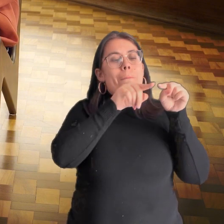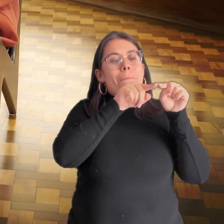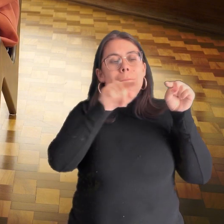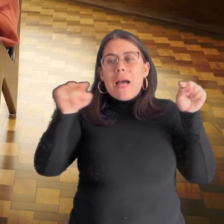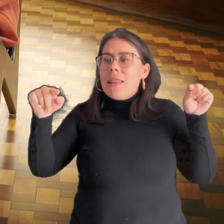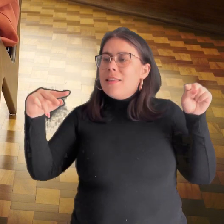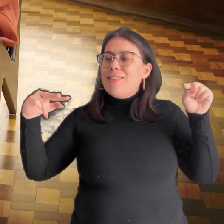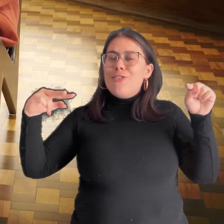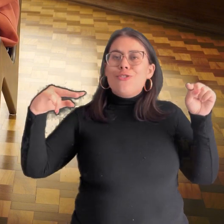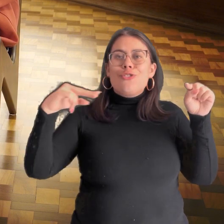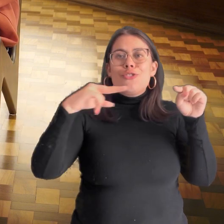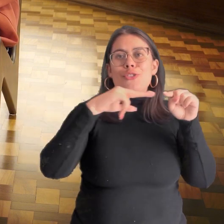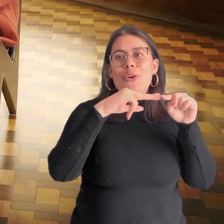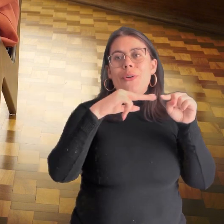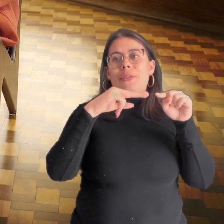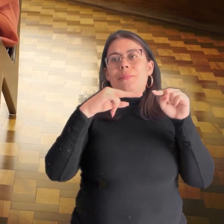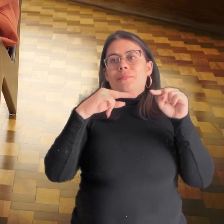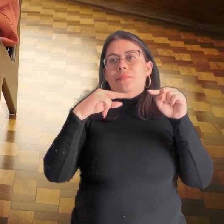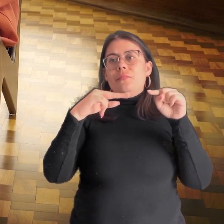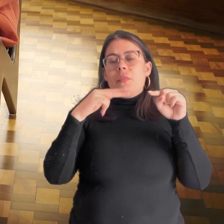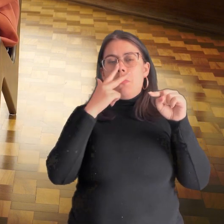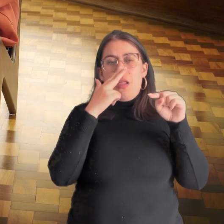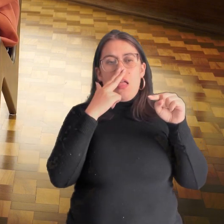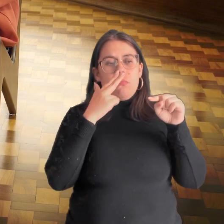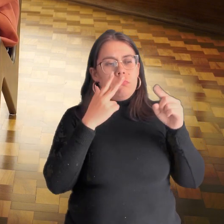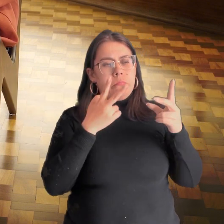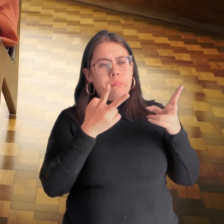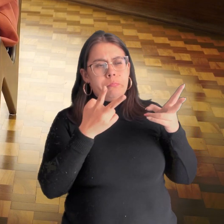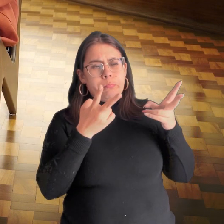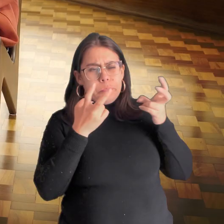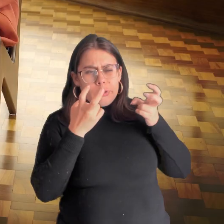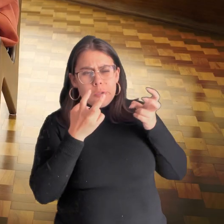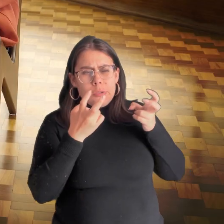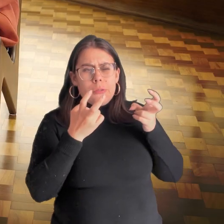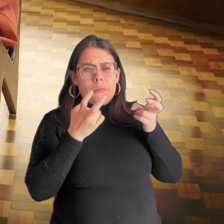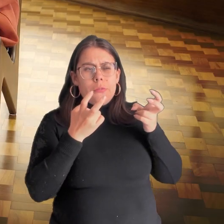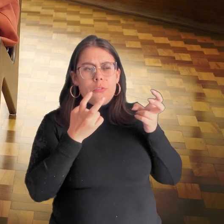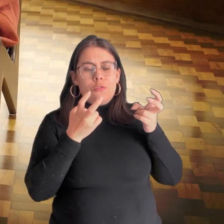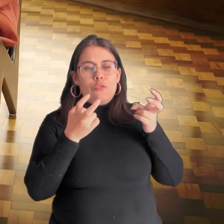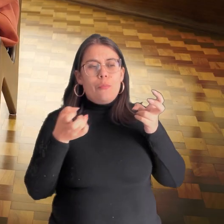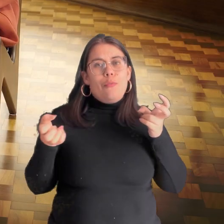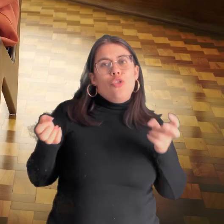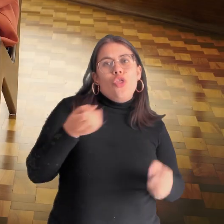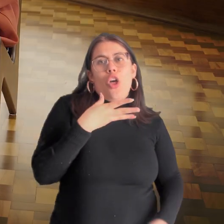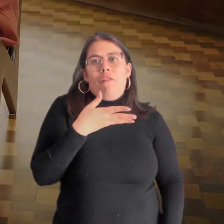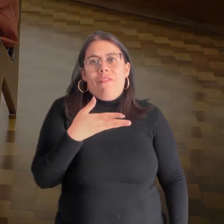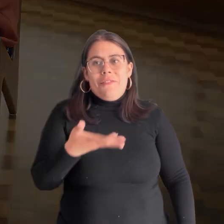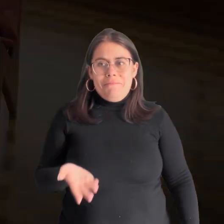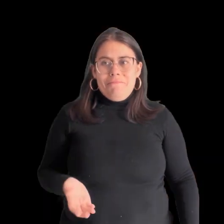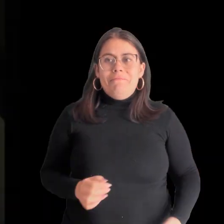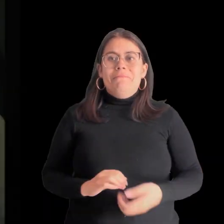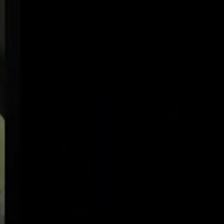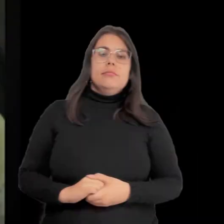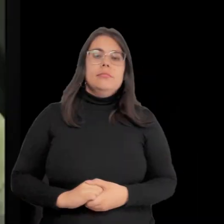parte que estava sendo colocada quando perceberam e puseram a parte nova.